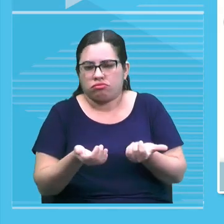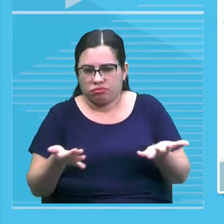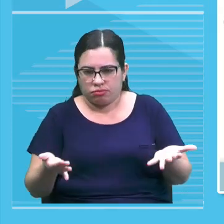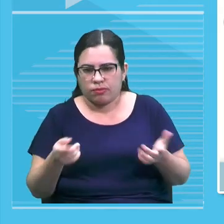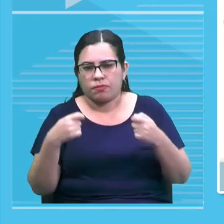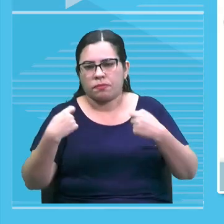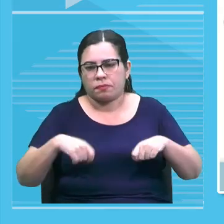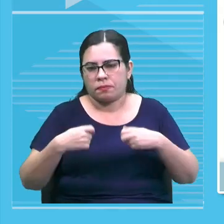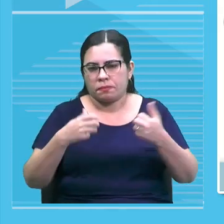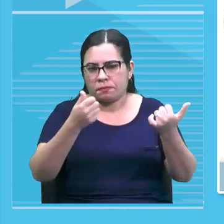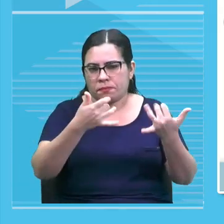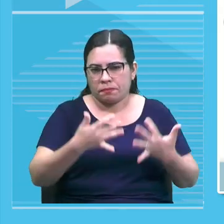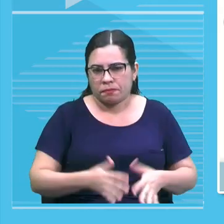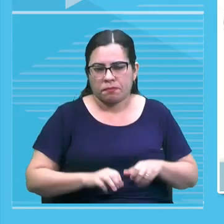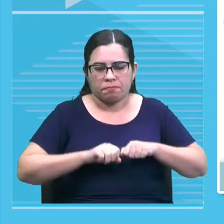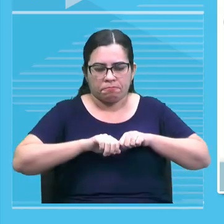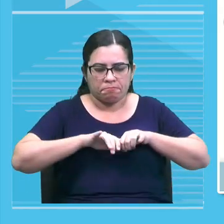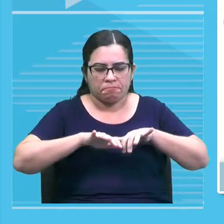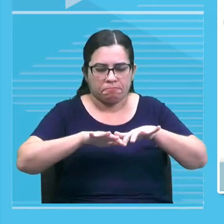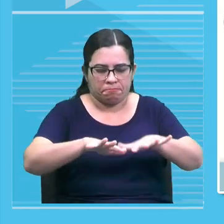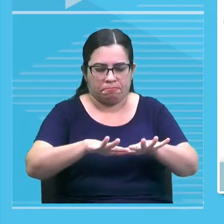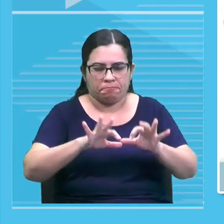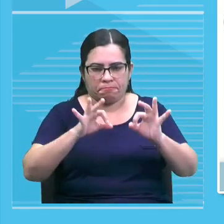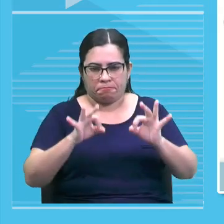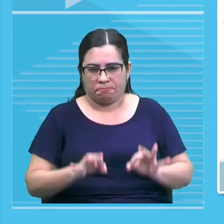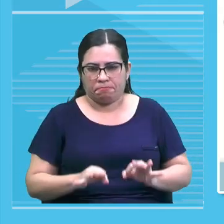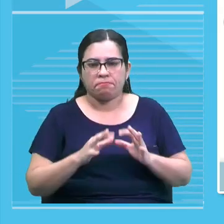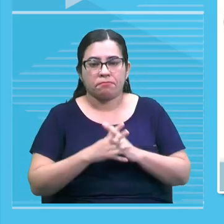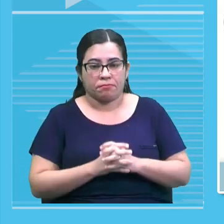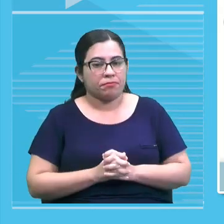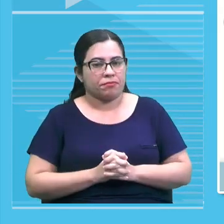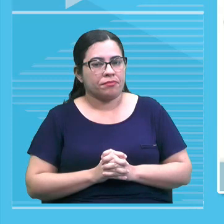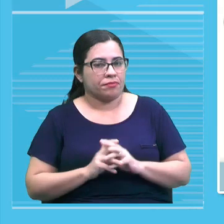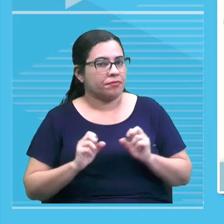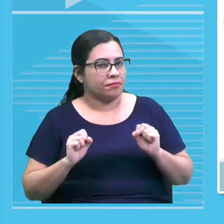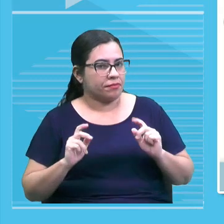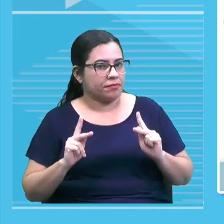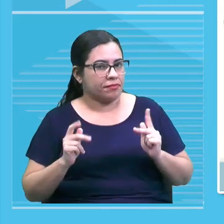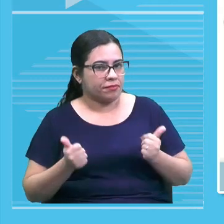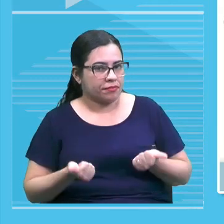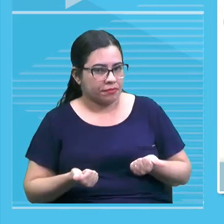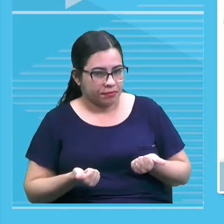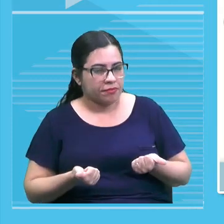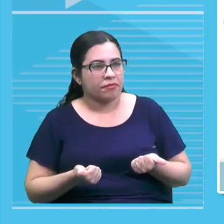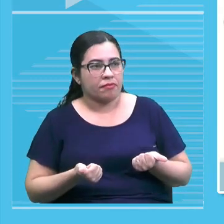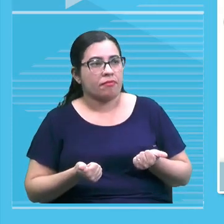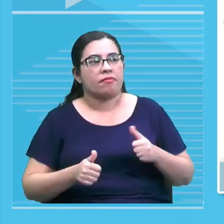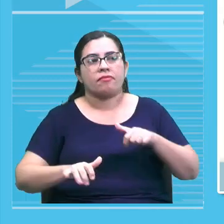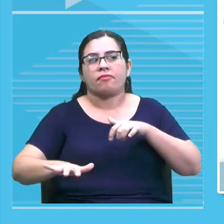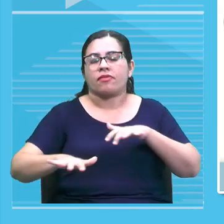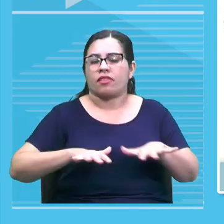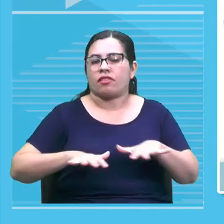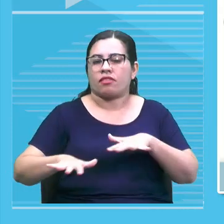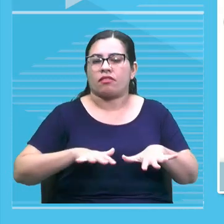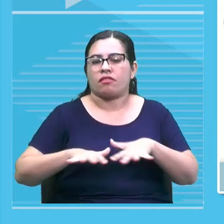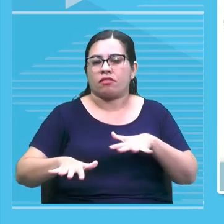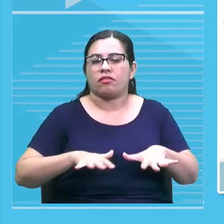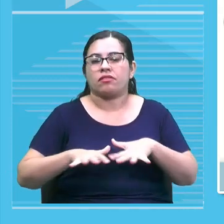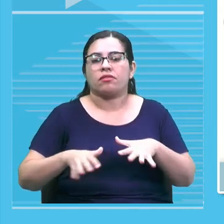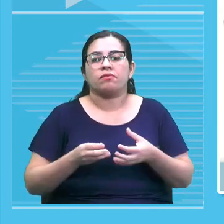você vai dizer que a sua propagação ok e a vibração